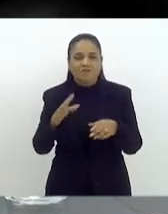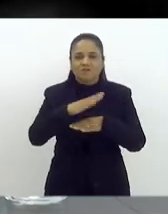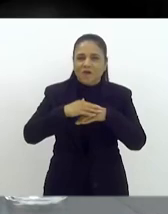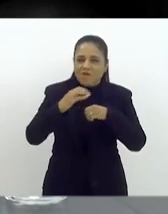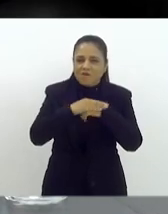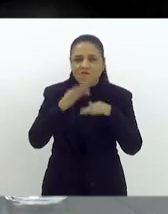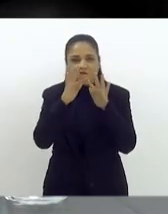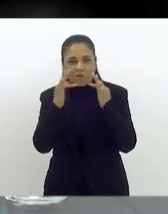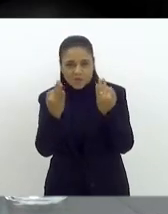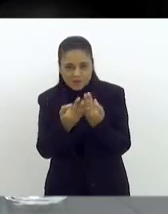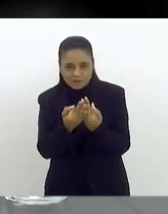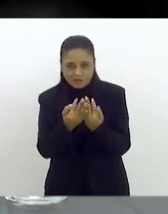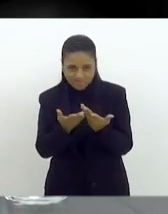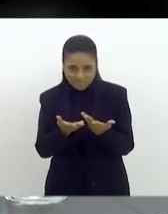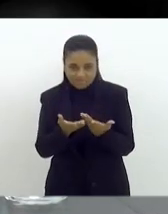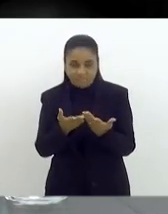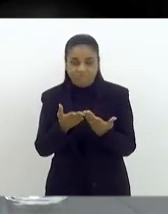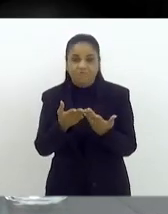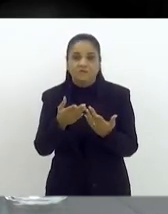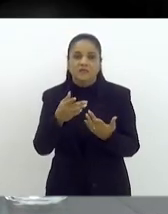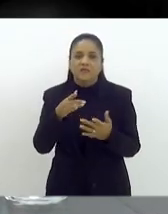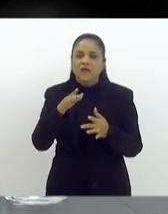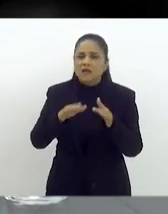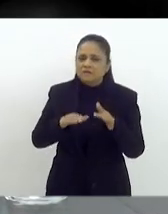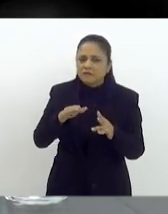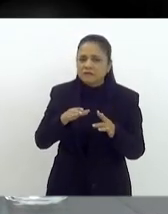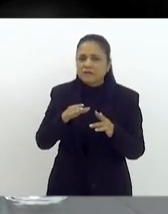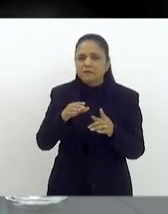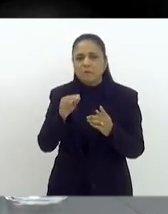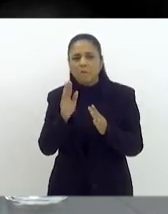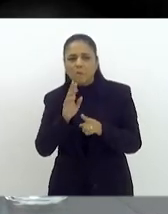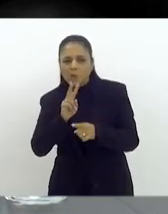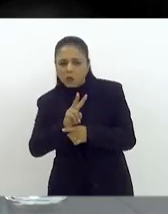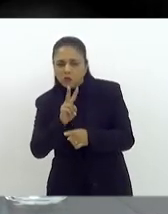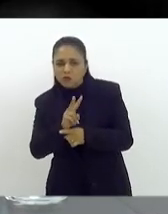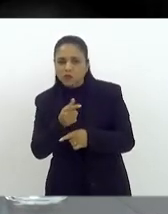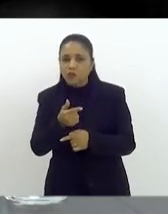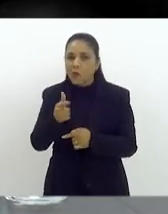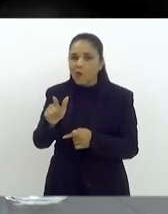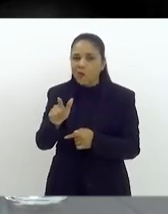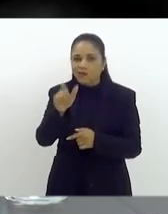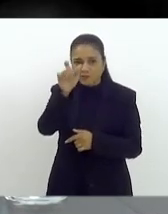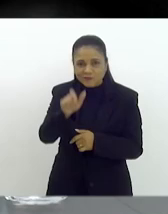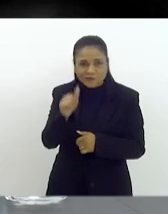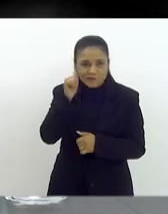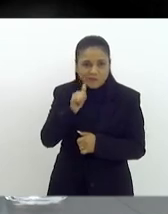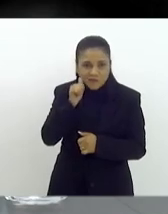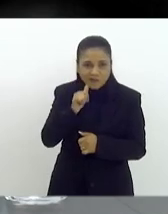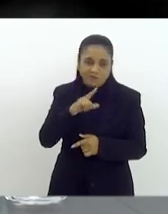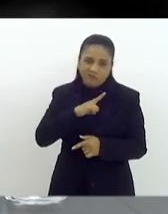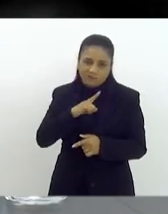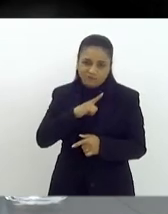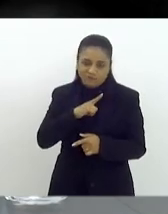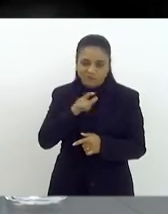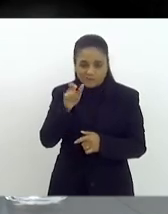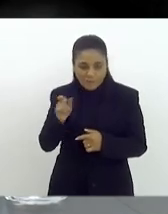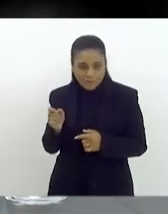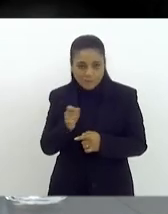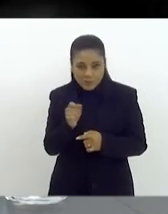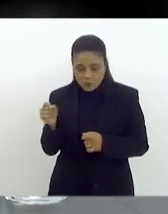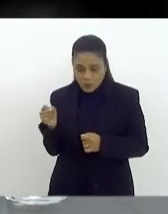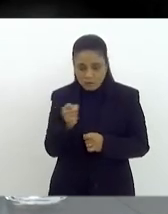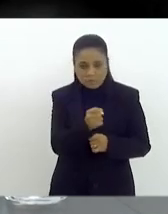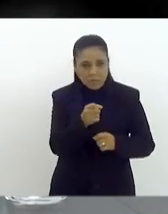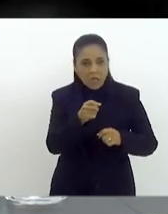familiar mas deixava muitas desprotegidas outras mulheres porque a gente teria ali uma situação que no máximo uma pessoa seria conduzida da